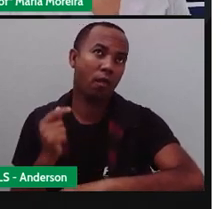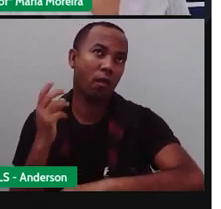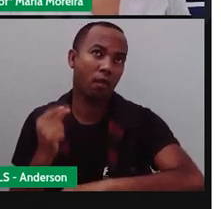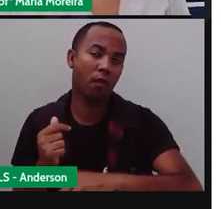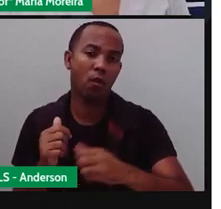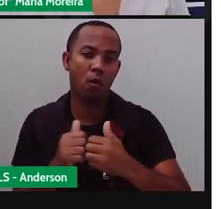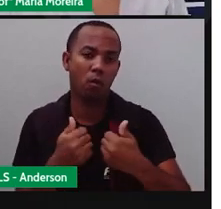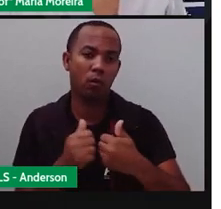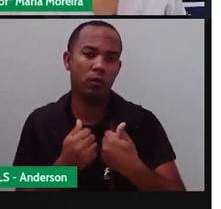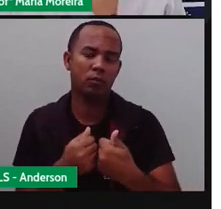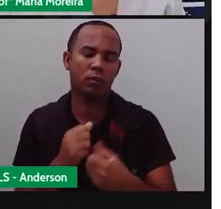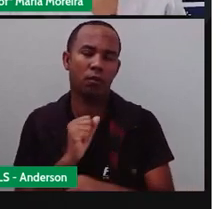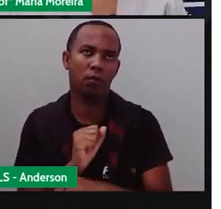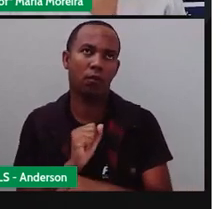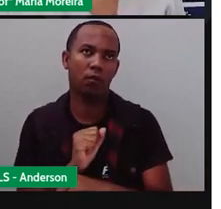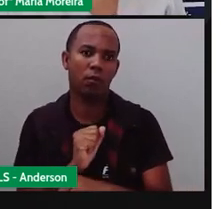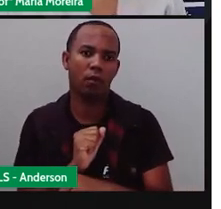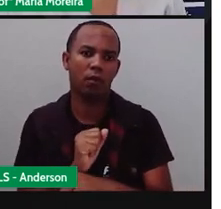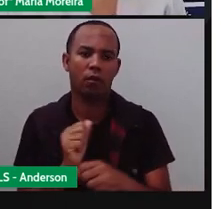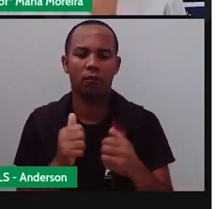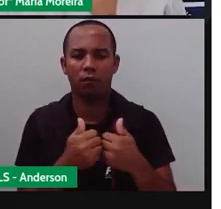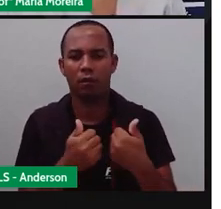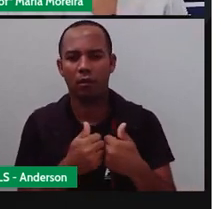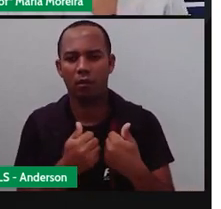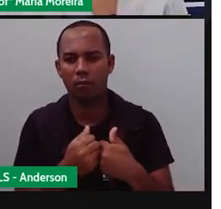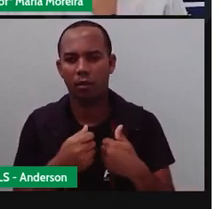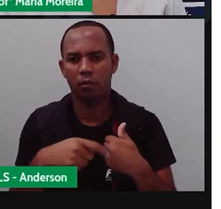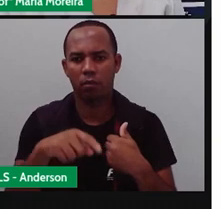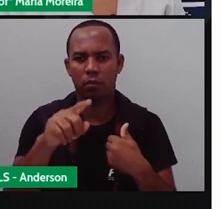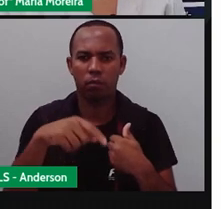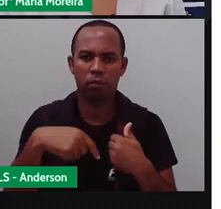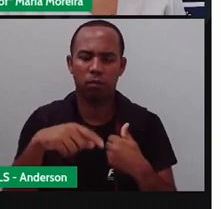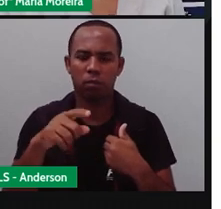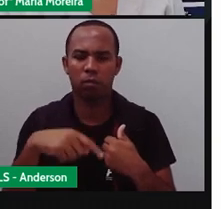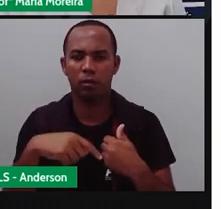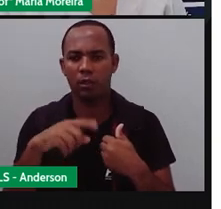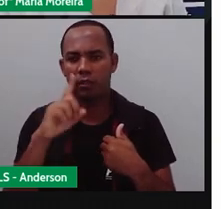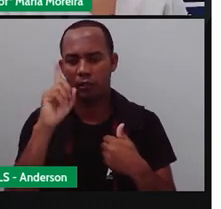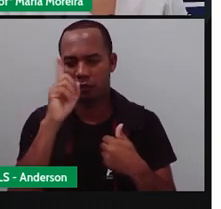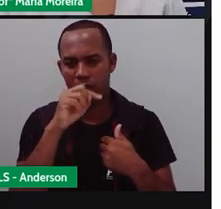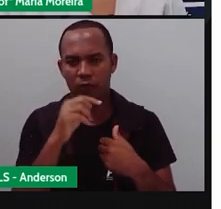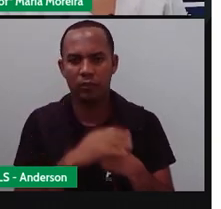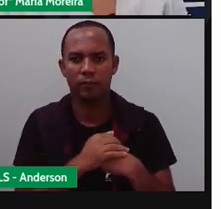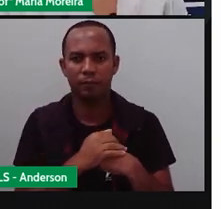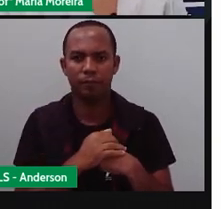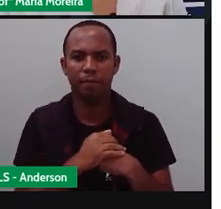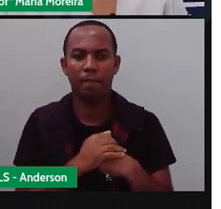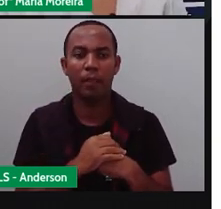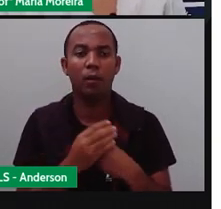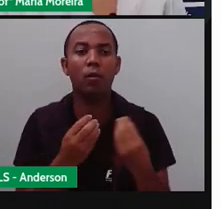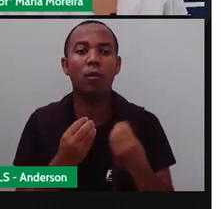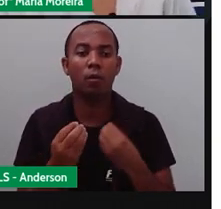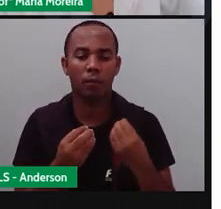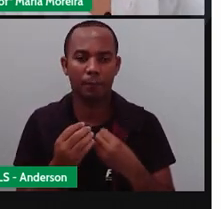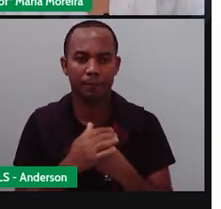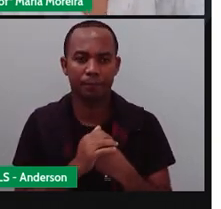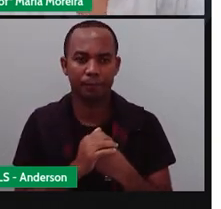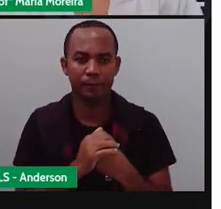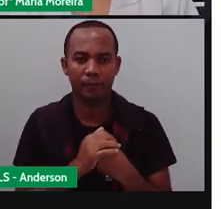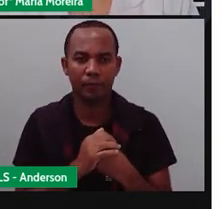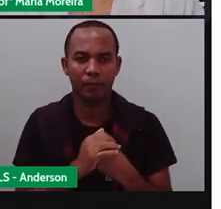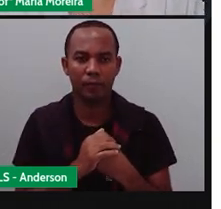um ônibus da esperando o transporte é alternativa as manchas transporte alternativo então